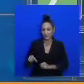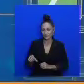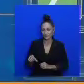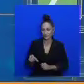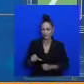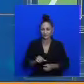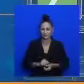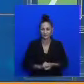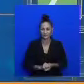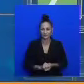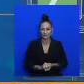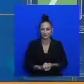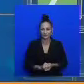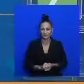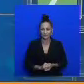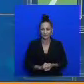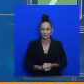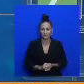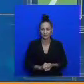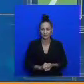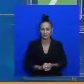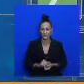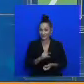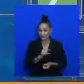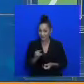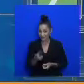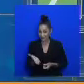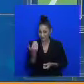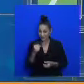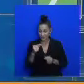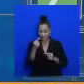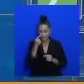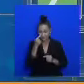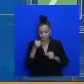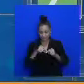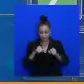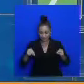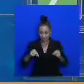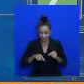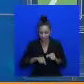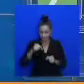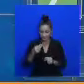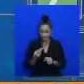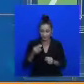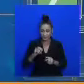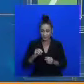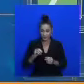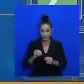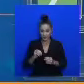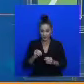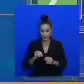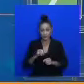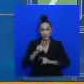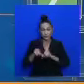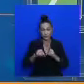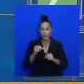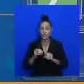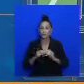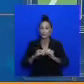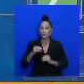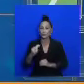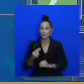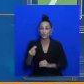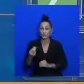Laranja, 79. E aí, vamos confirmar as 20 dezenas sorteadas no concurso